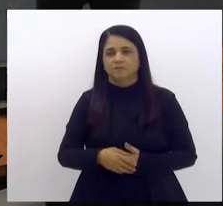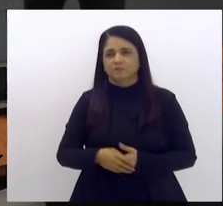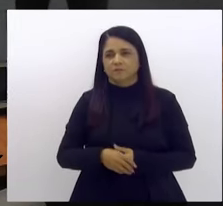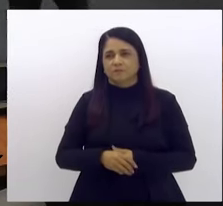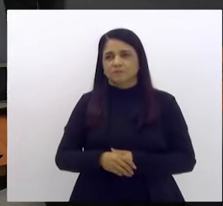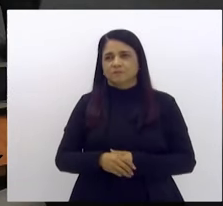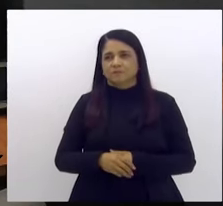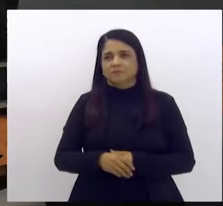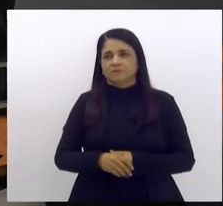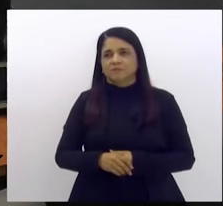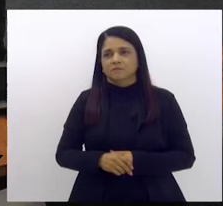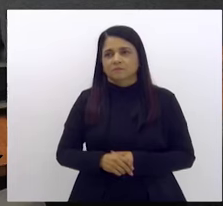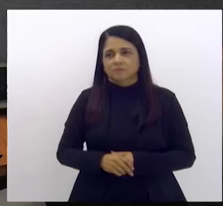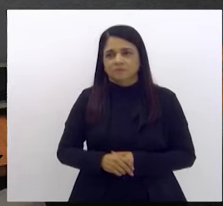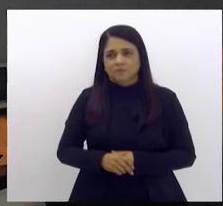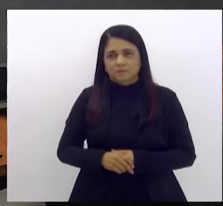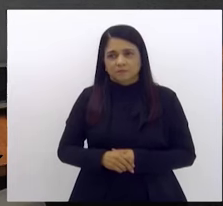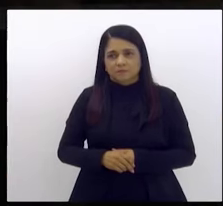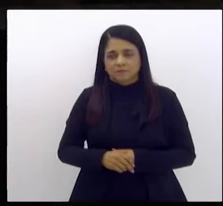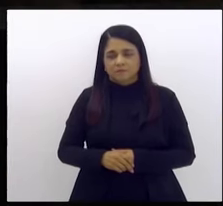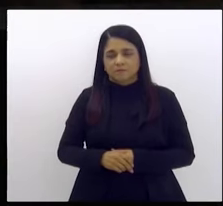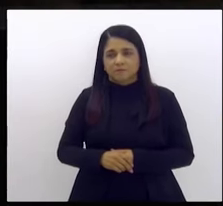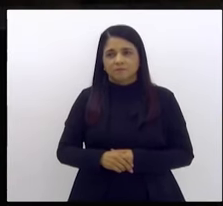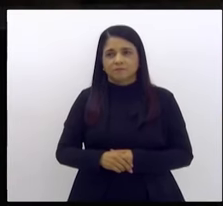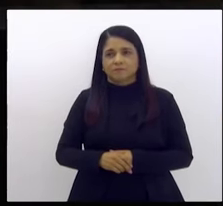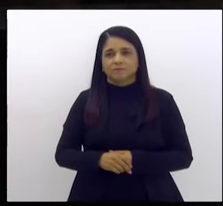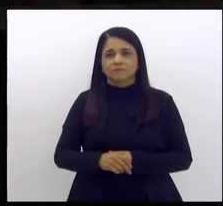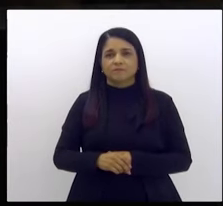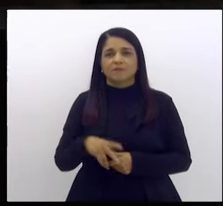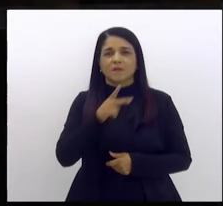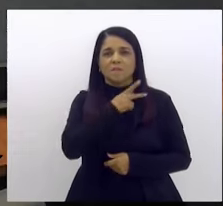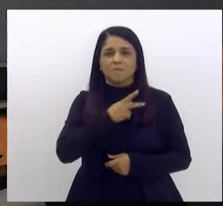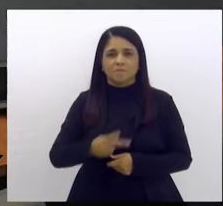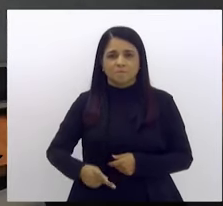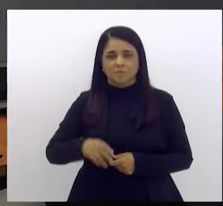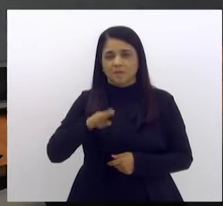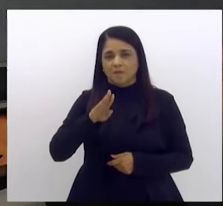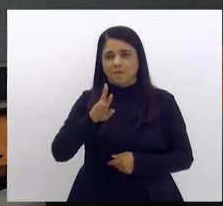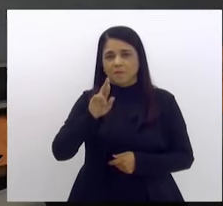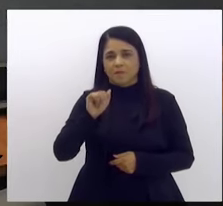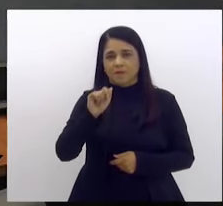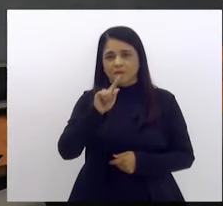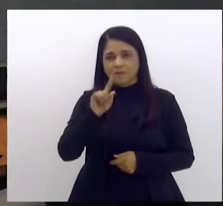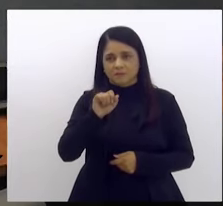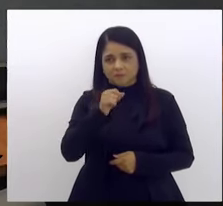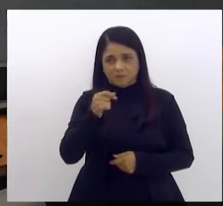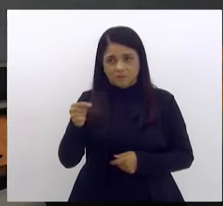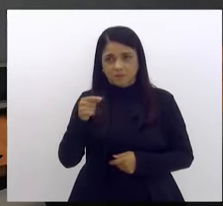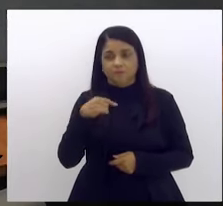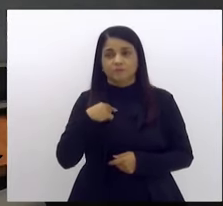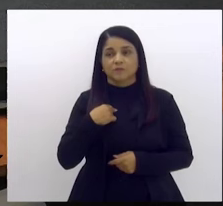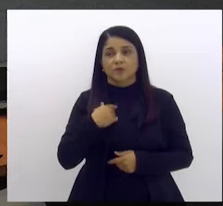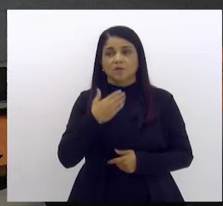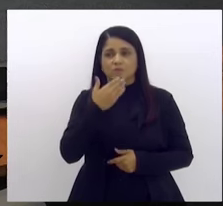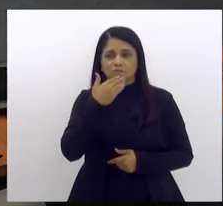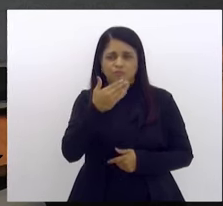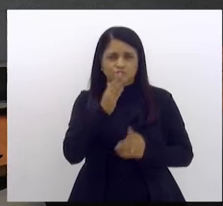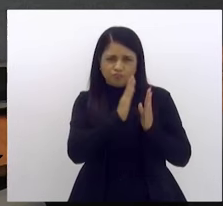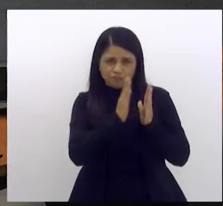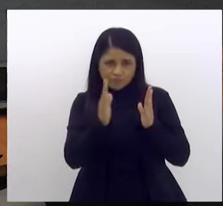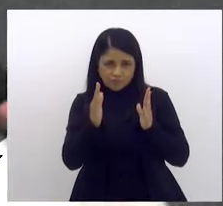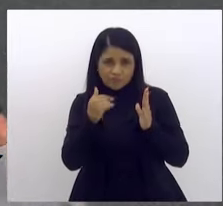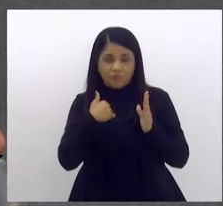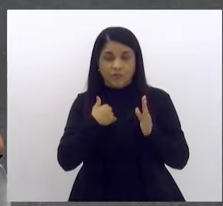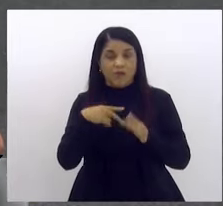Está aberto. Presidente Brazão. Pode falar, amigo. Só uma questão de ordem também. Informar e